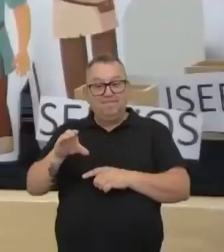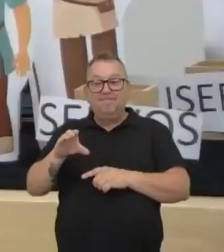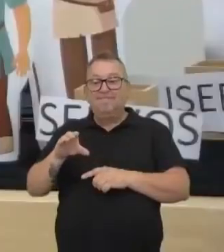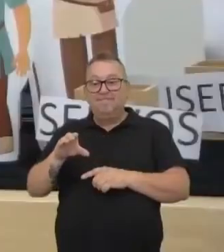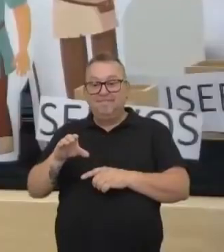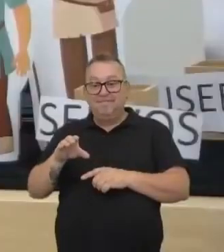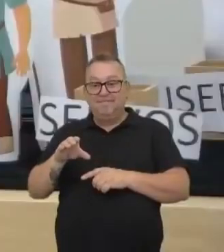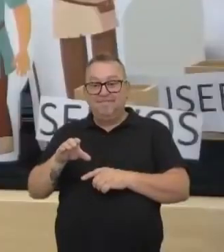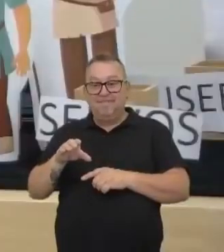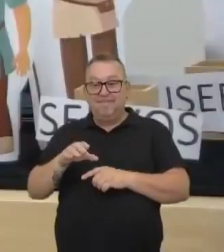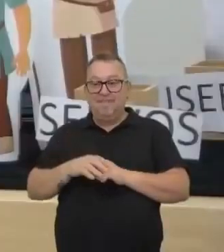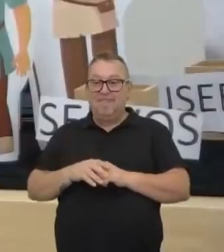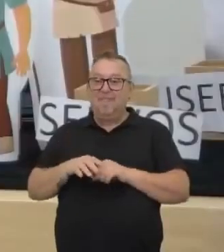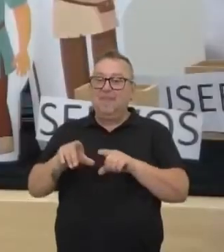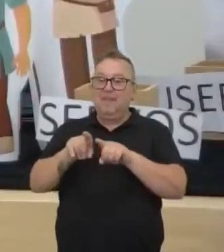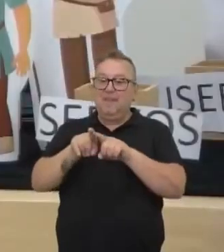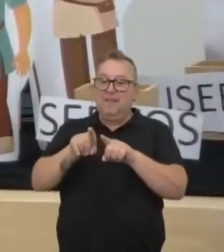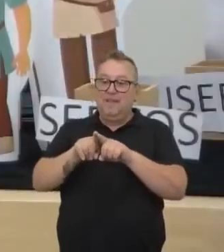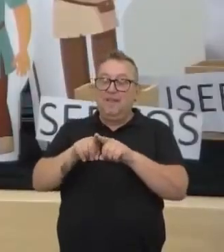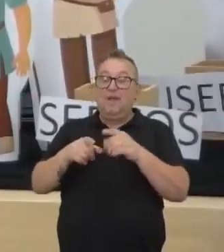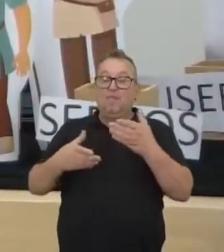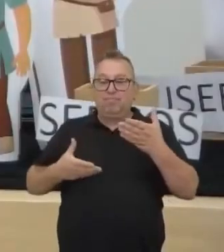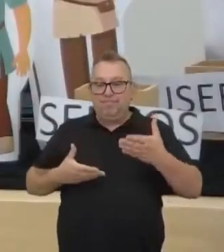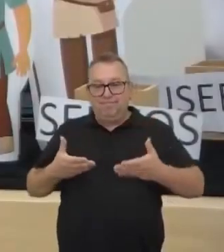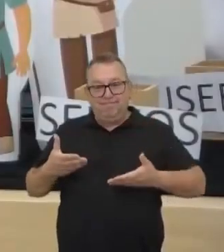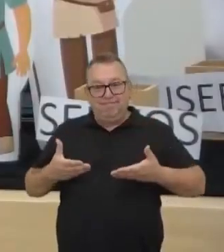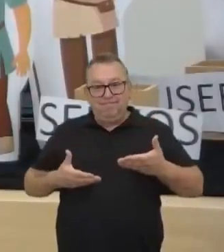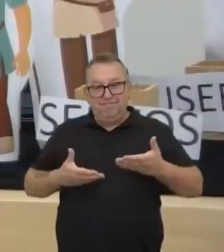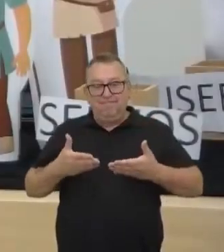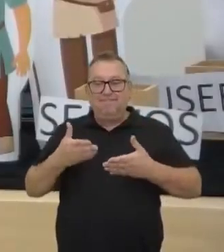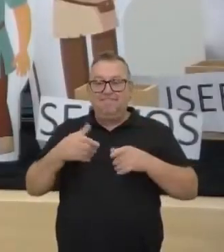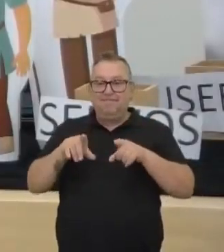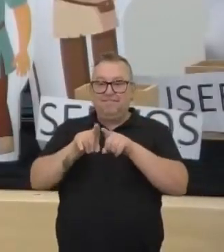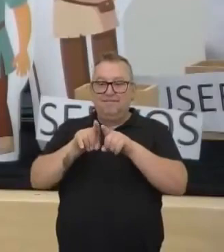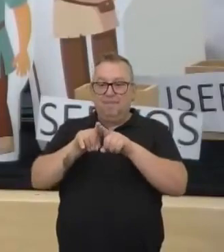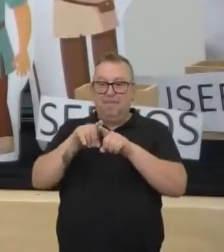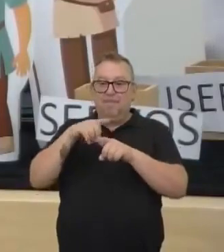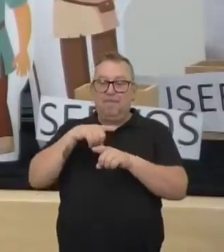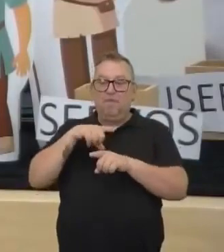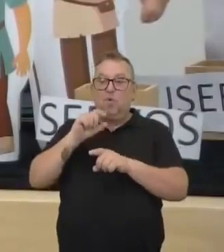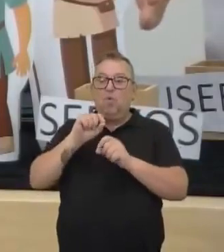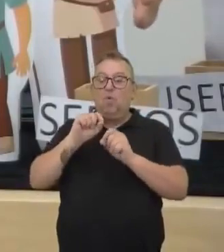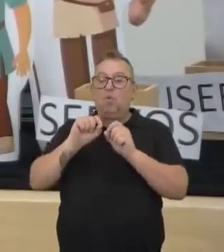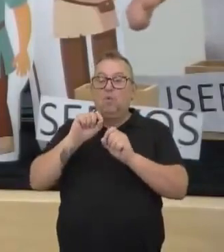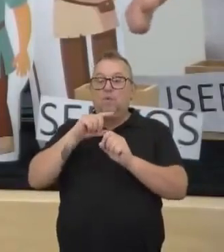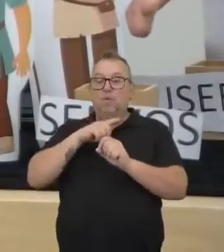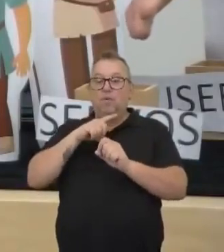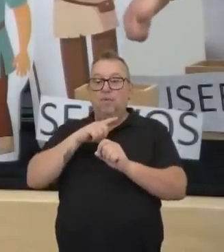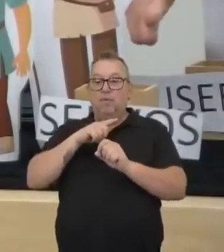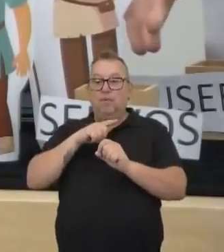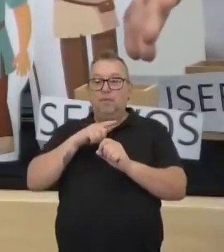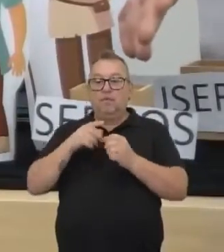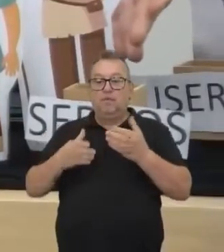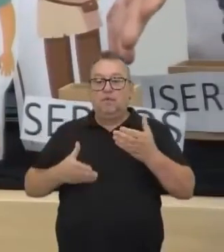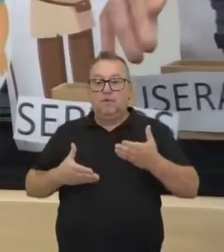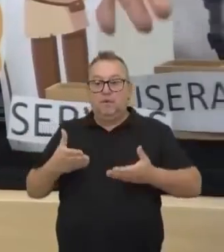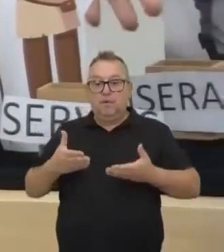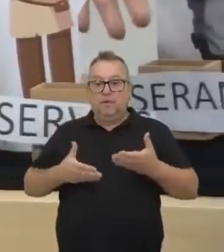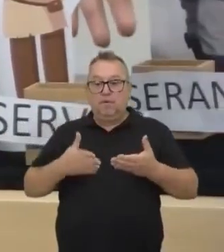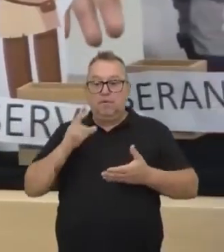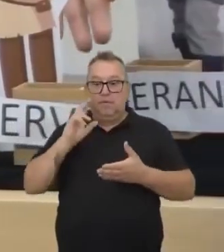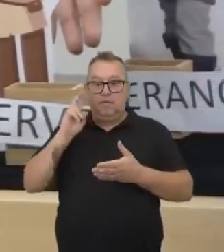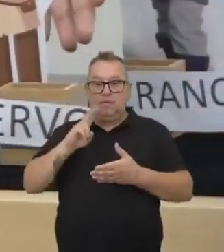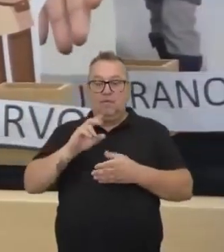igreja. E tem os servos, né? E aí, por falar dos servos, né? Como são os servos? Eu vou fazer aqui uma